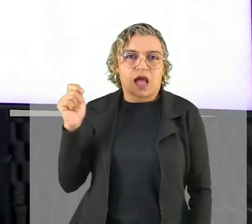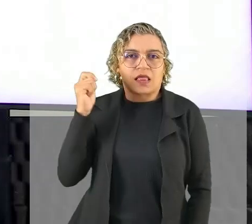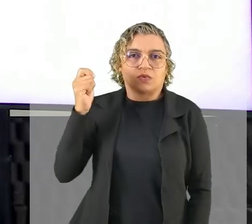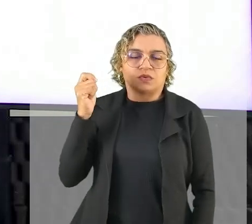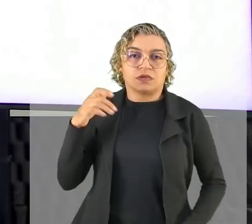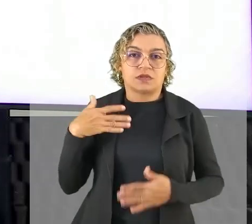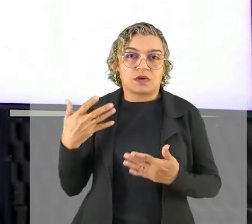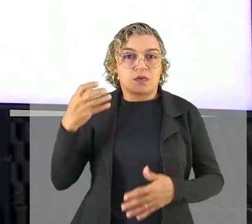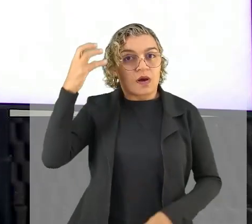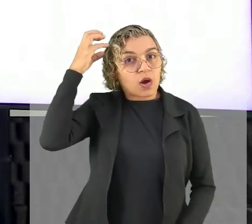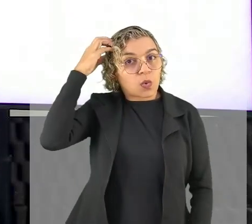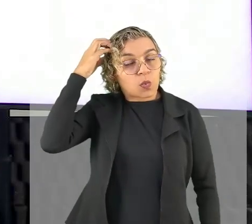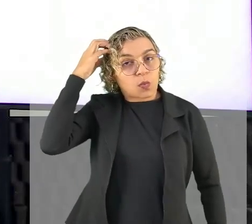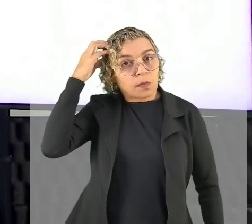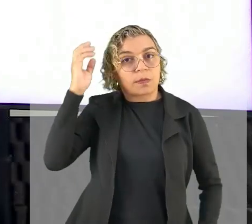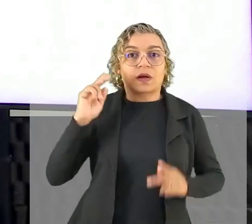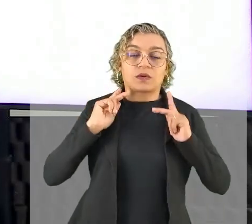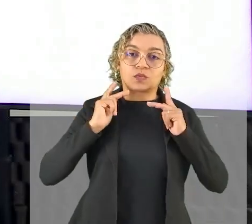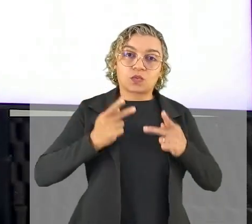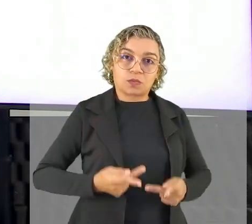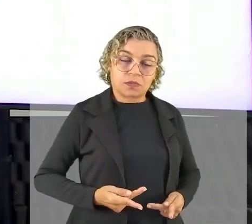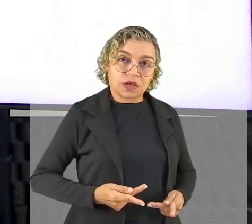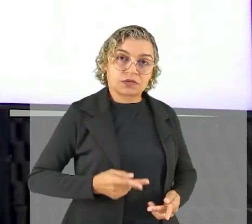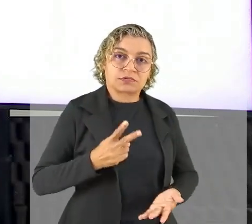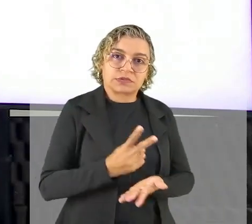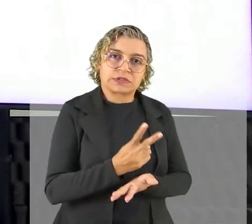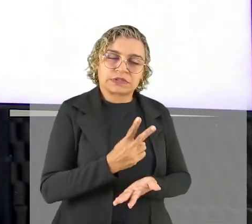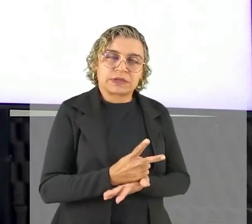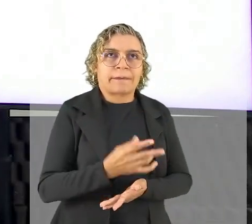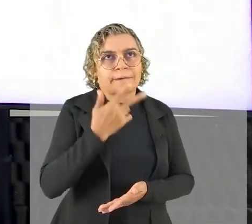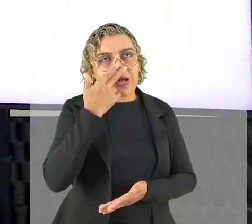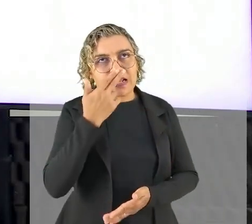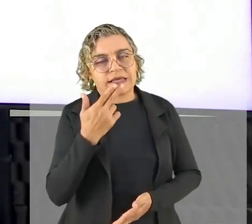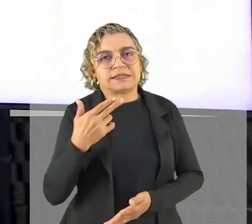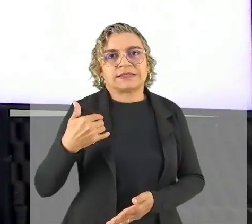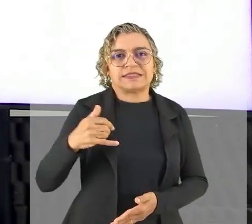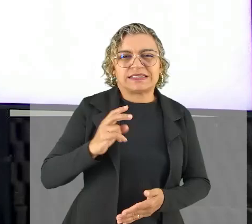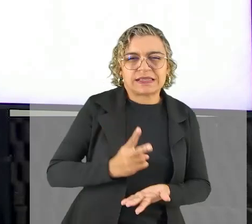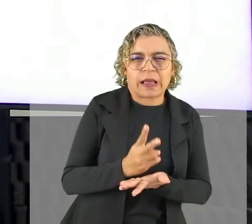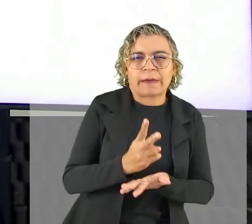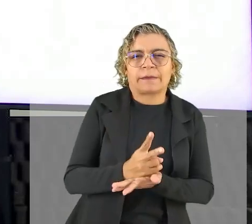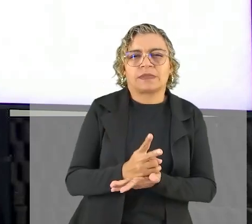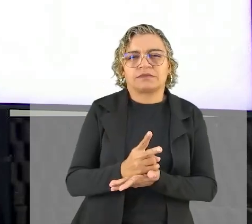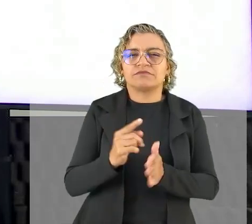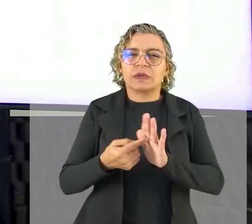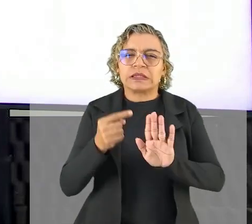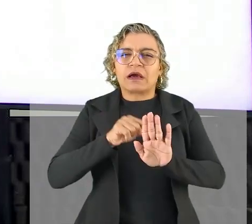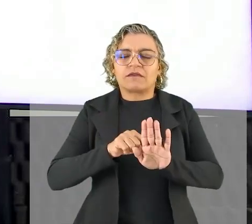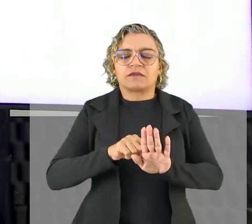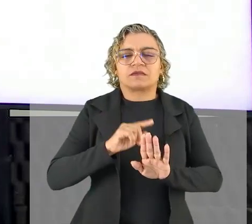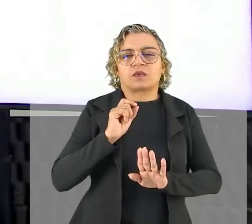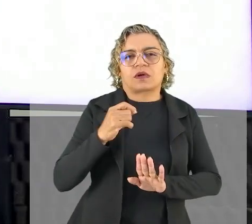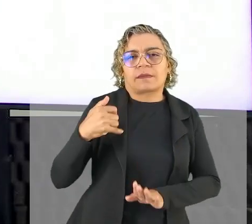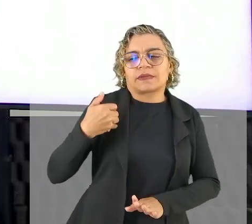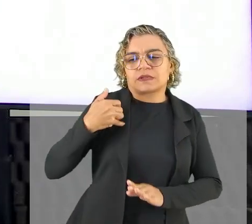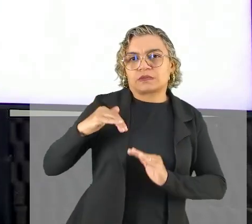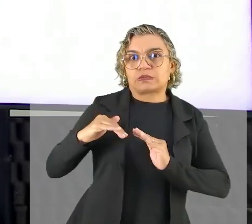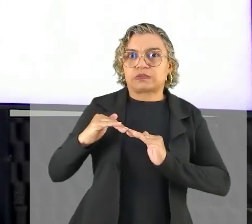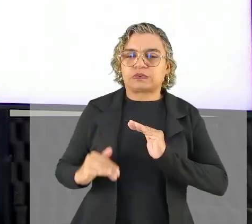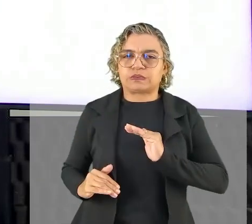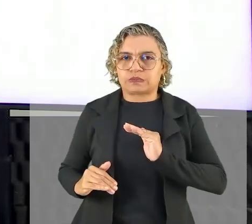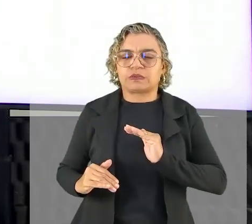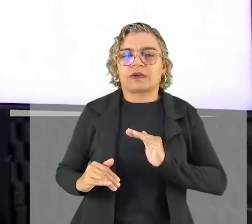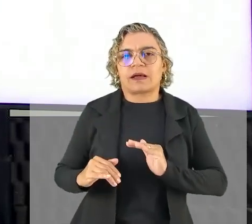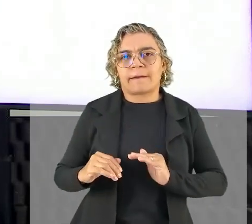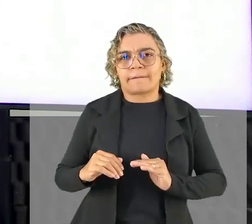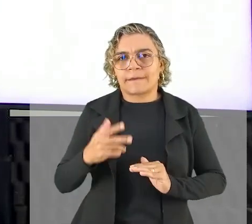de um homem permanecer nesse estado de menoridade, que é um estado que ele está sob tutela de outra pessoa, ou seja,